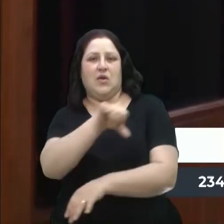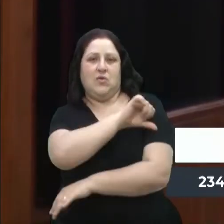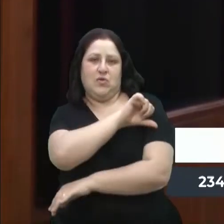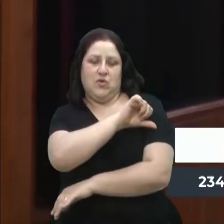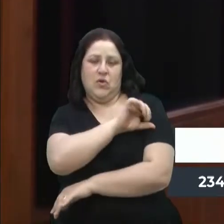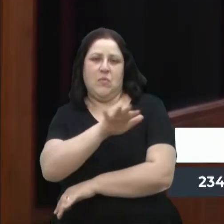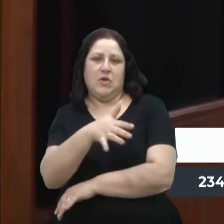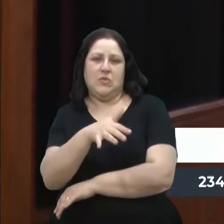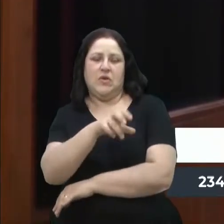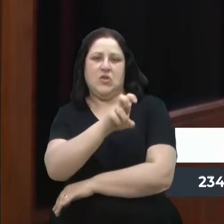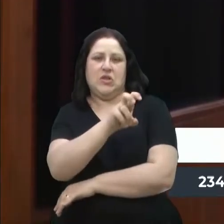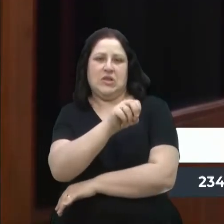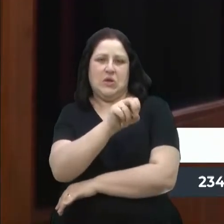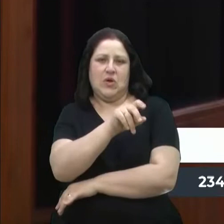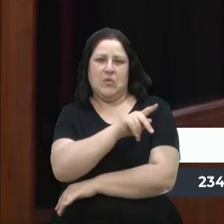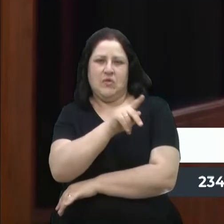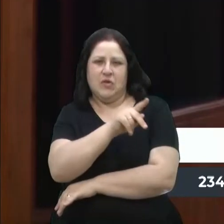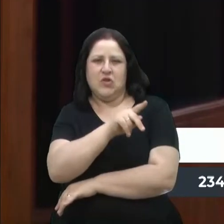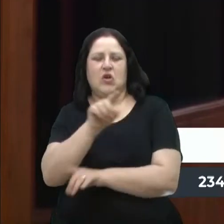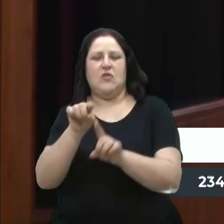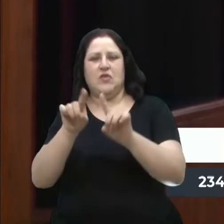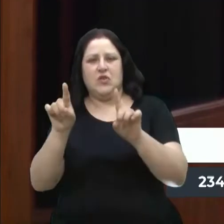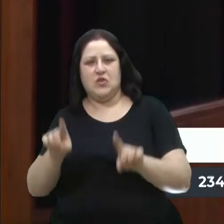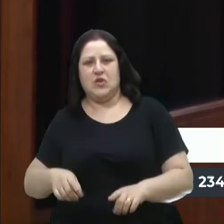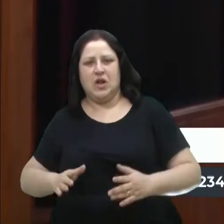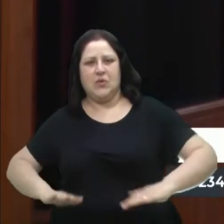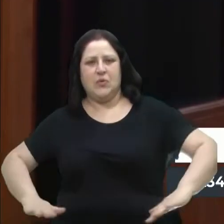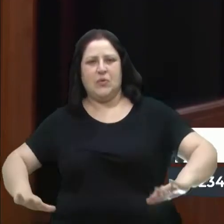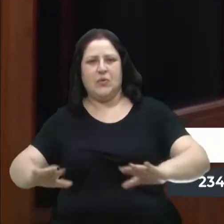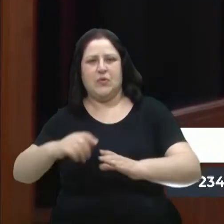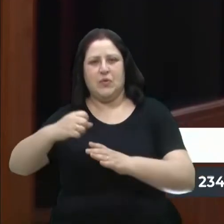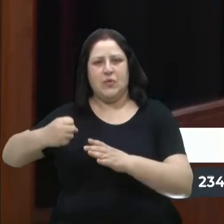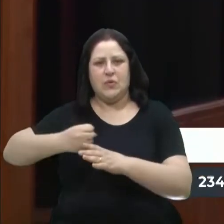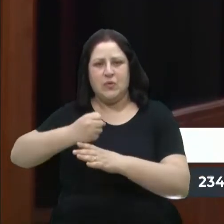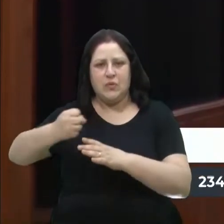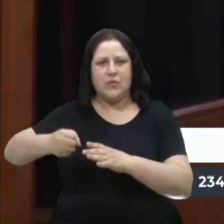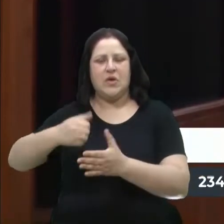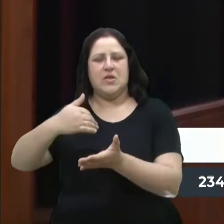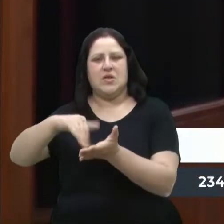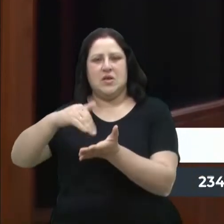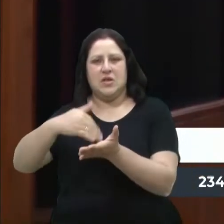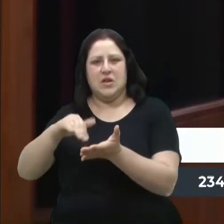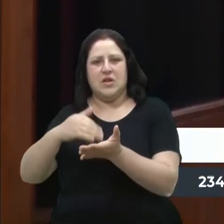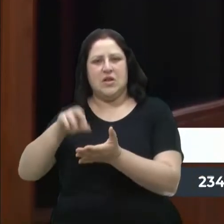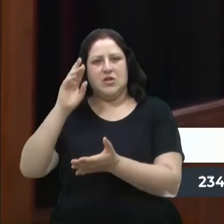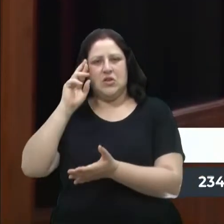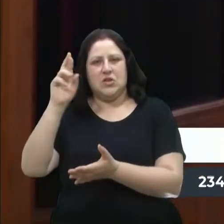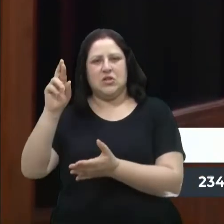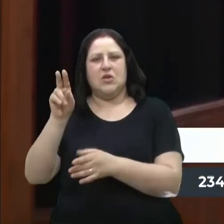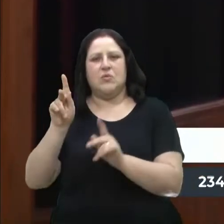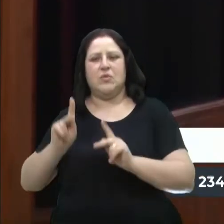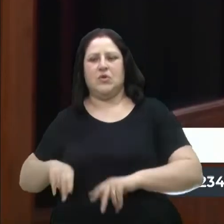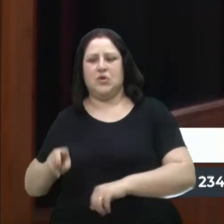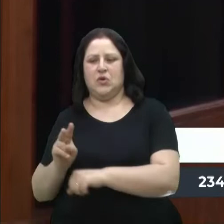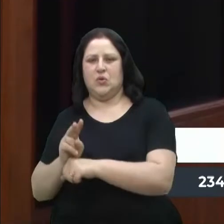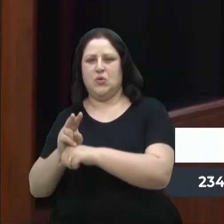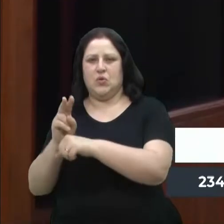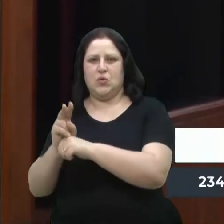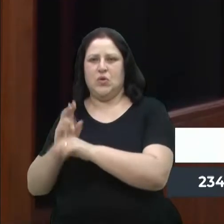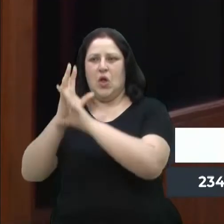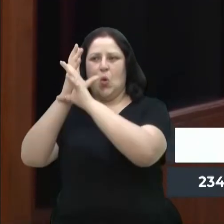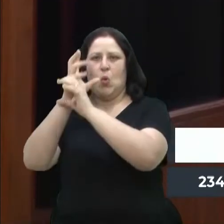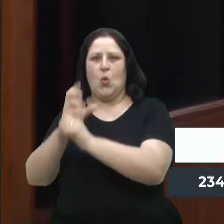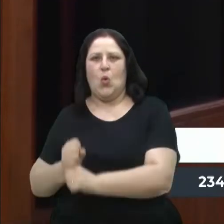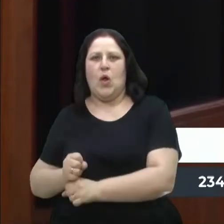funcionários da merenda da higienização da secretaria direção e cuidadores ela possui ao todo ser